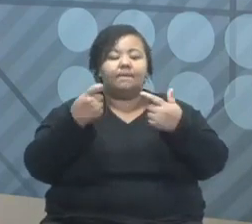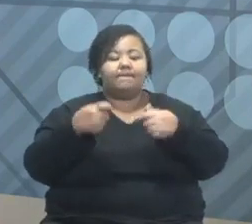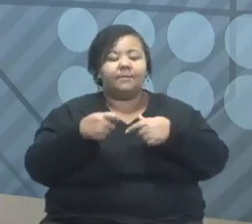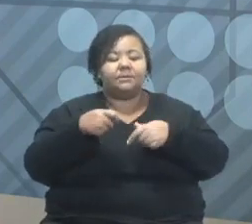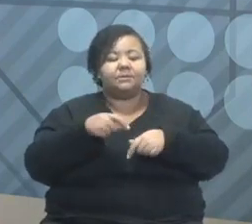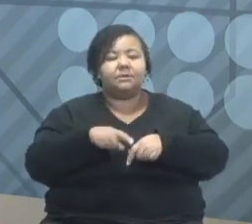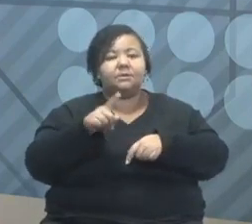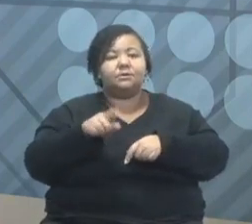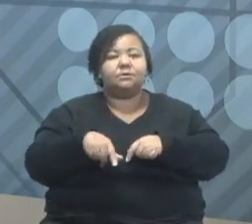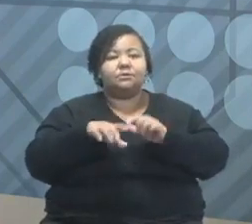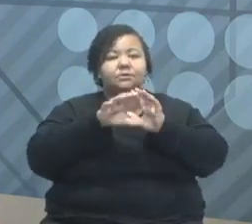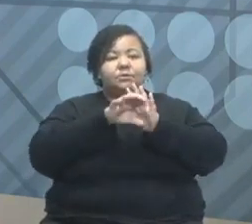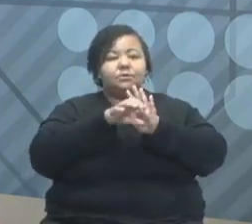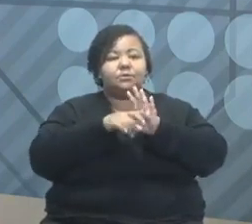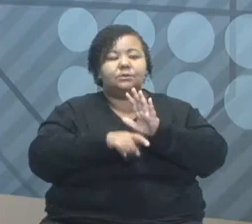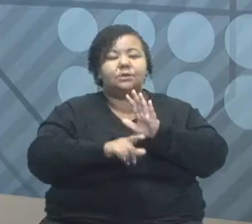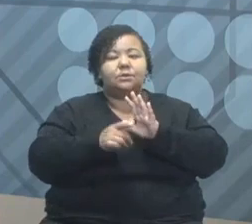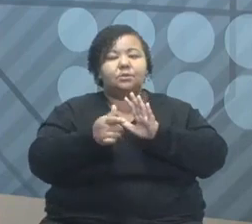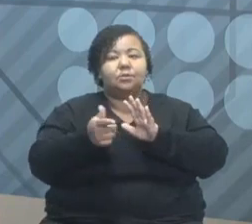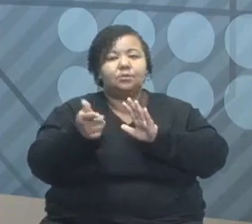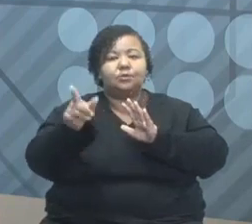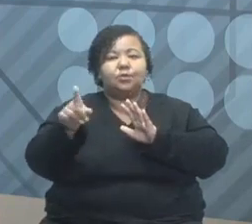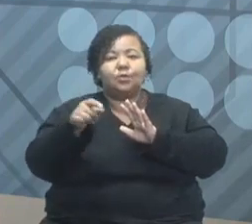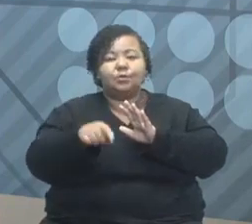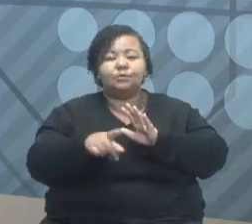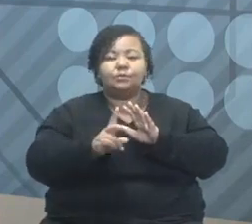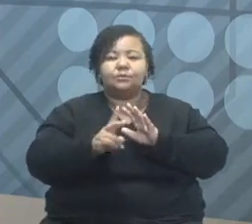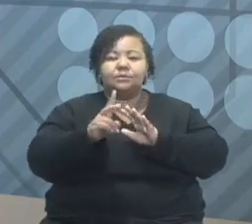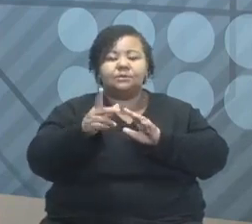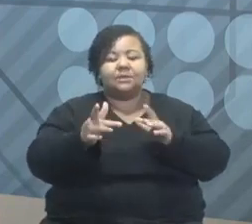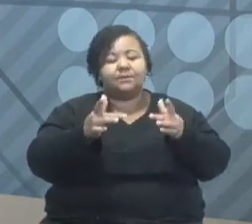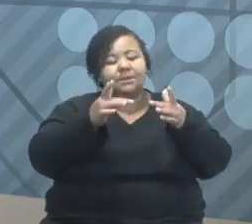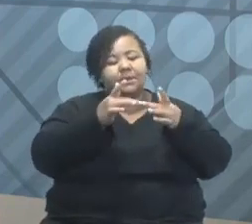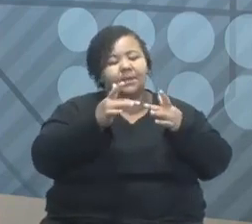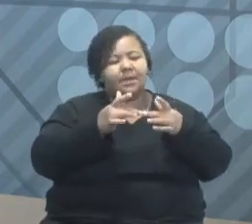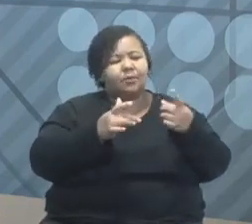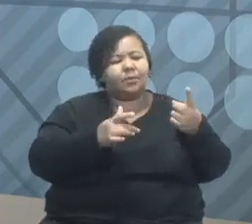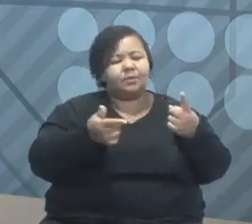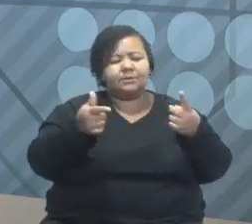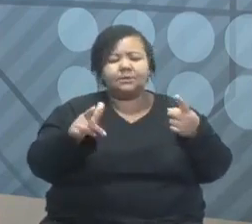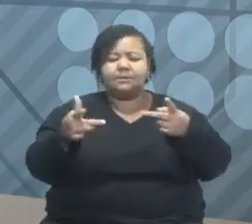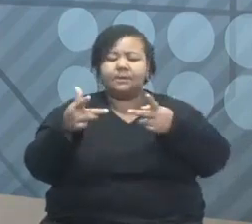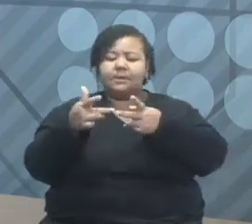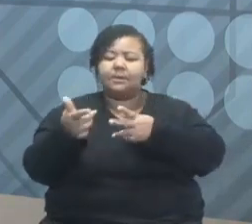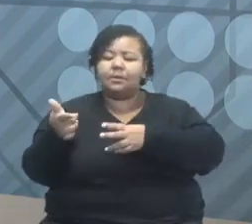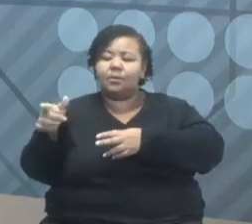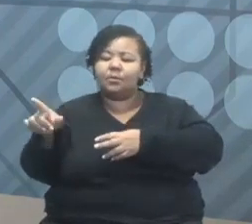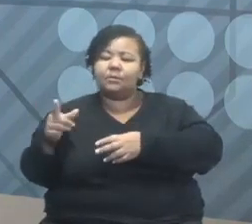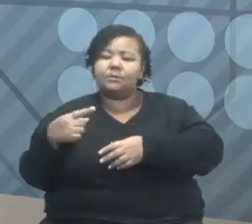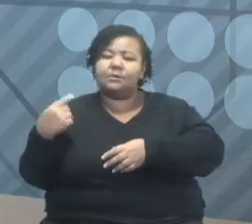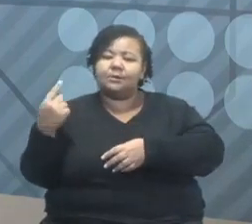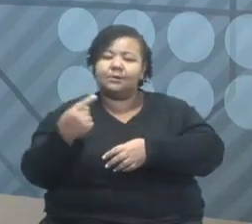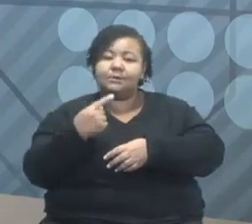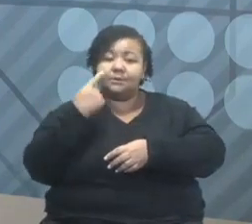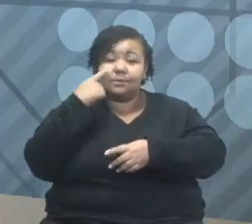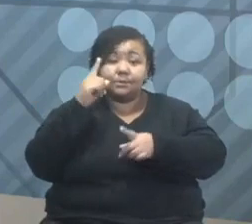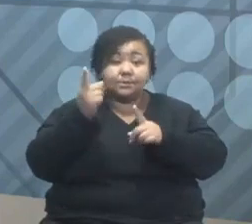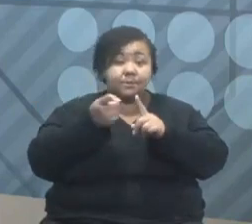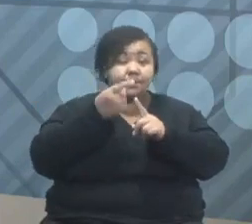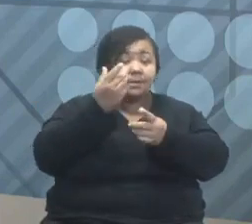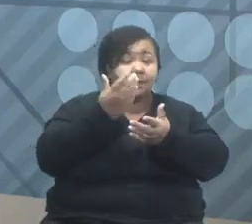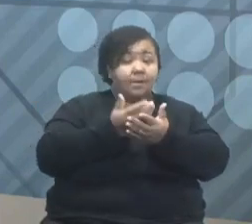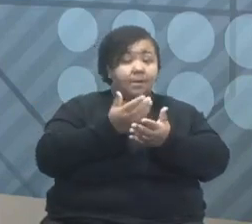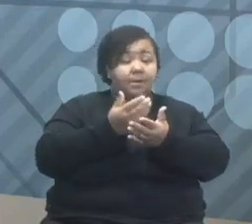conceito ou de outro. Veja que sempre está ligado uma coisa à outra. Nós trabalhamos desde a primeira aula,